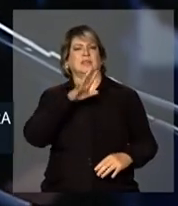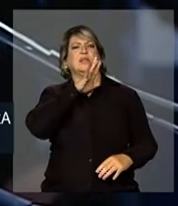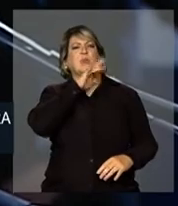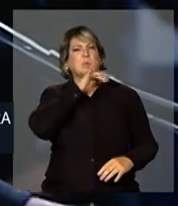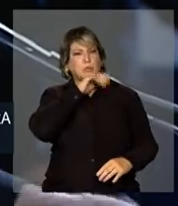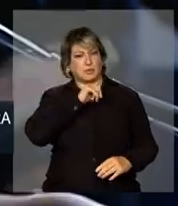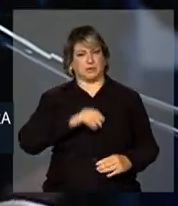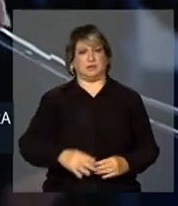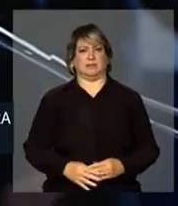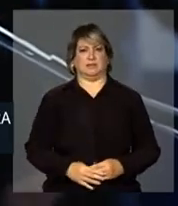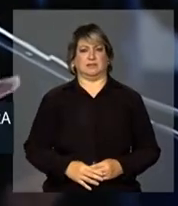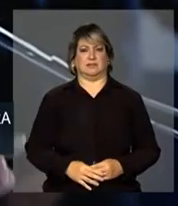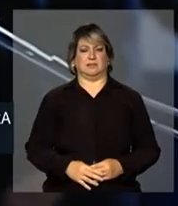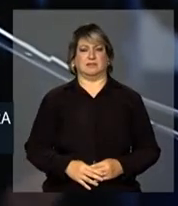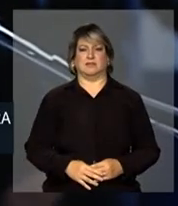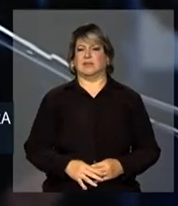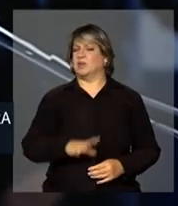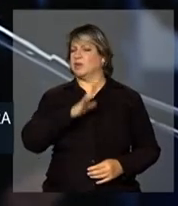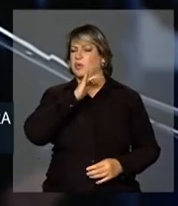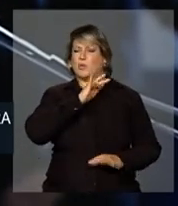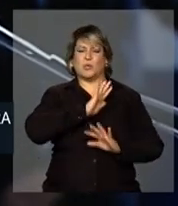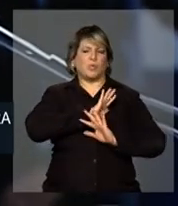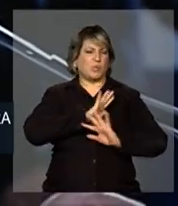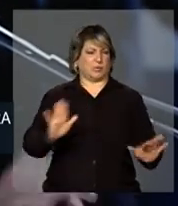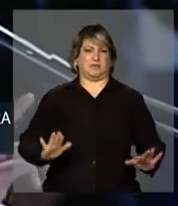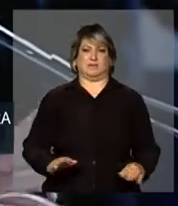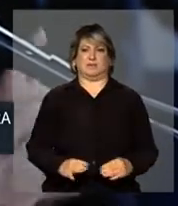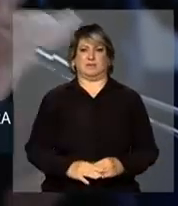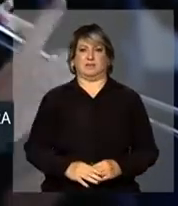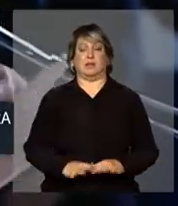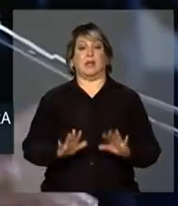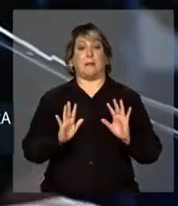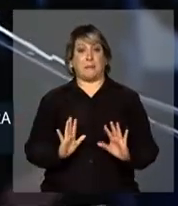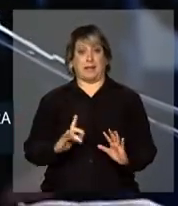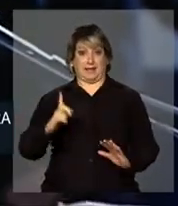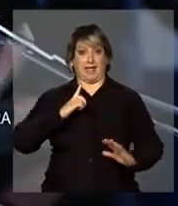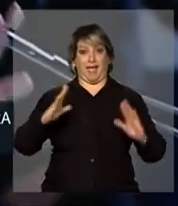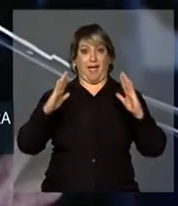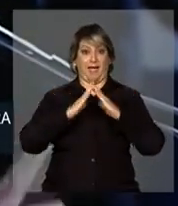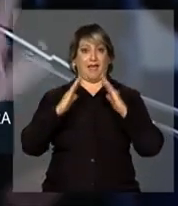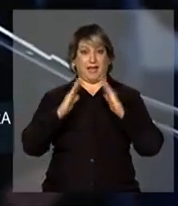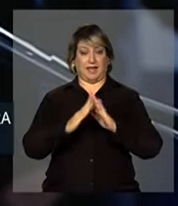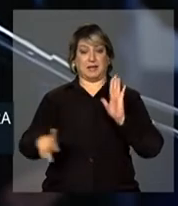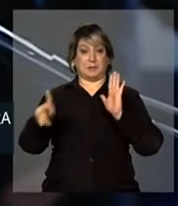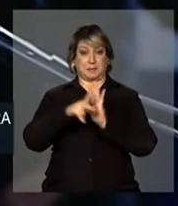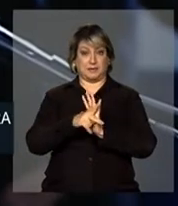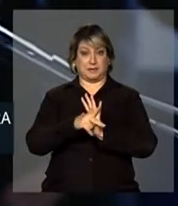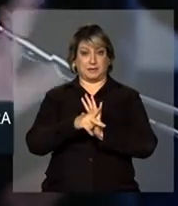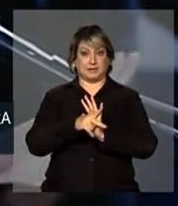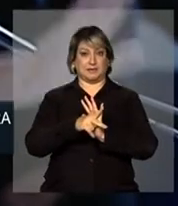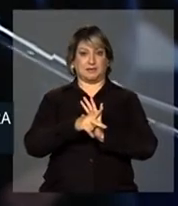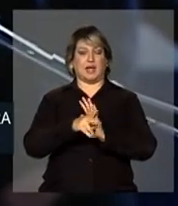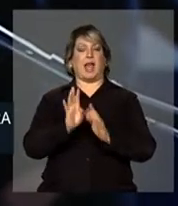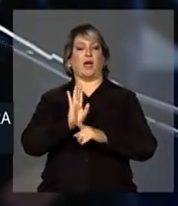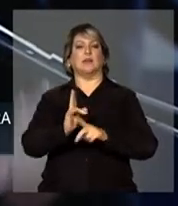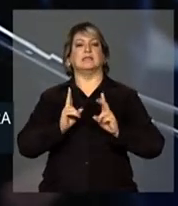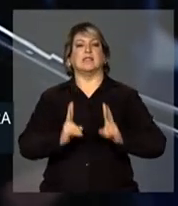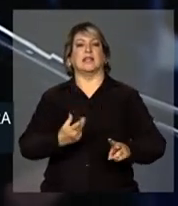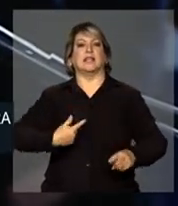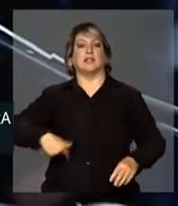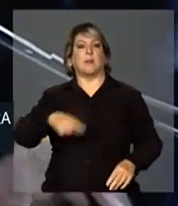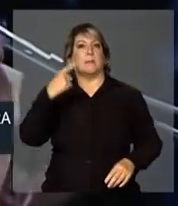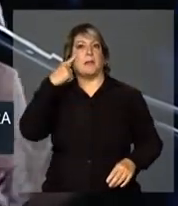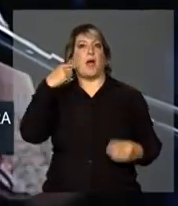ruim, é o fim do mundo, mas que ter casa permite sempre a gente olhar para